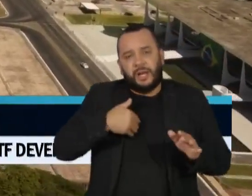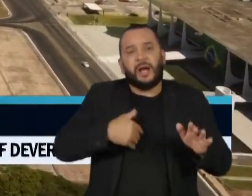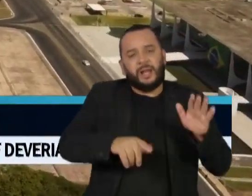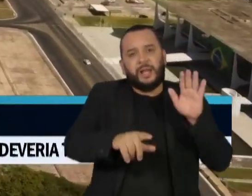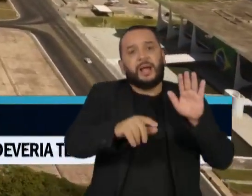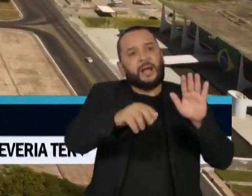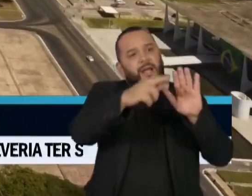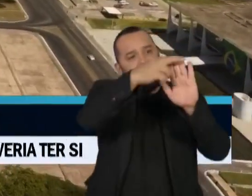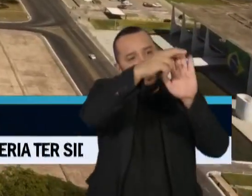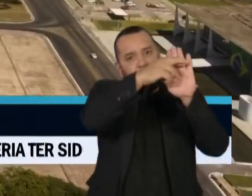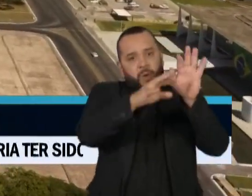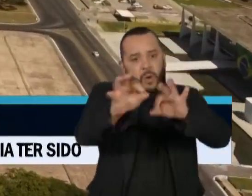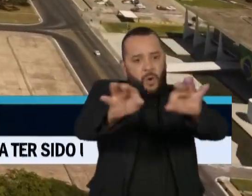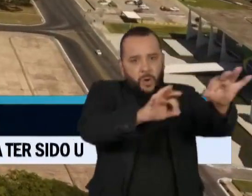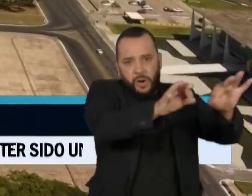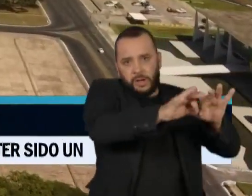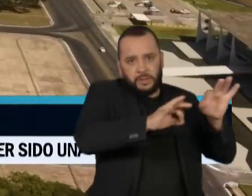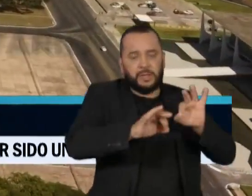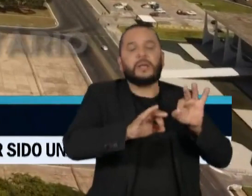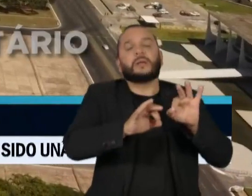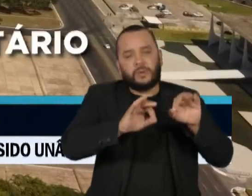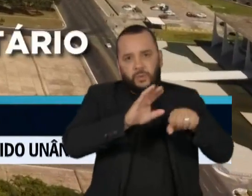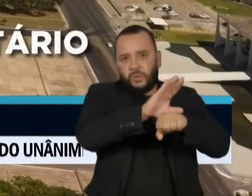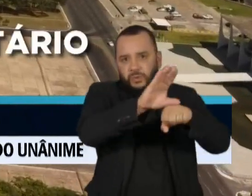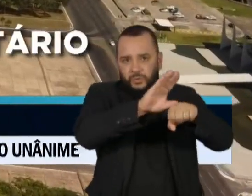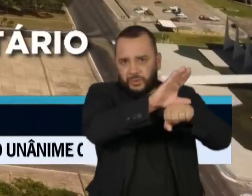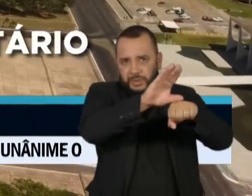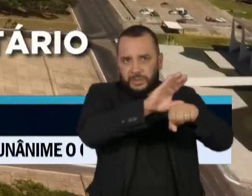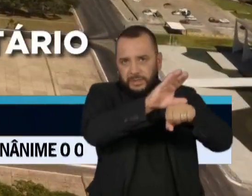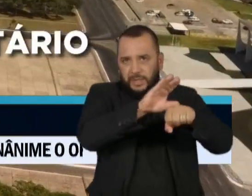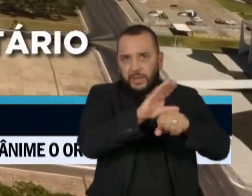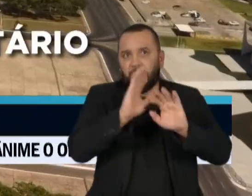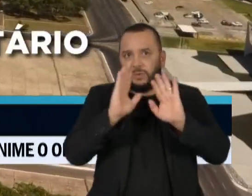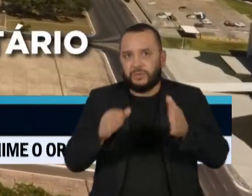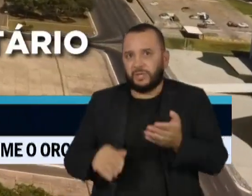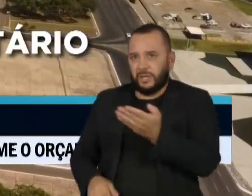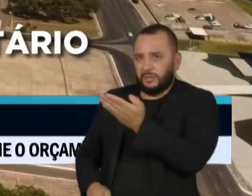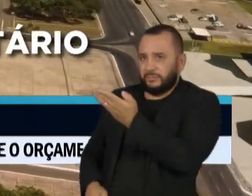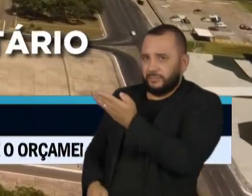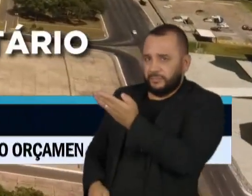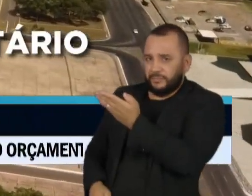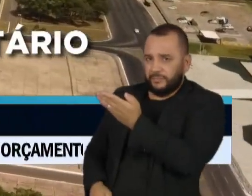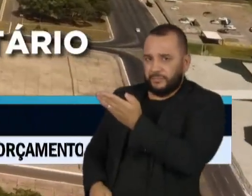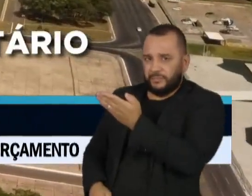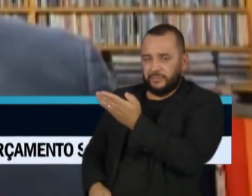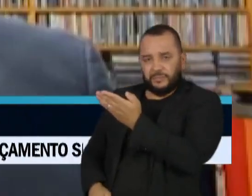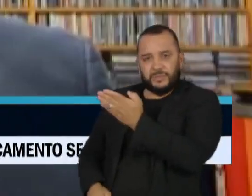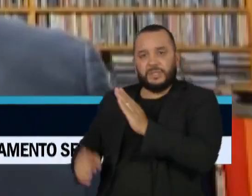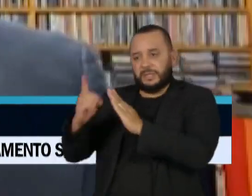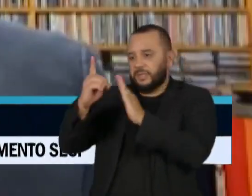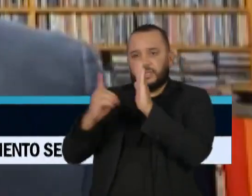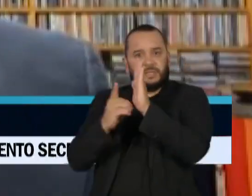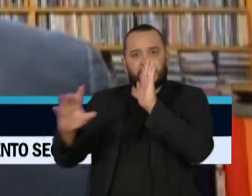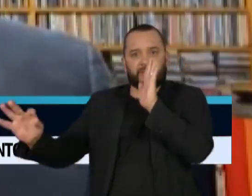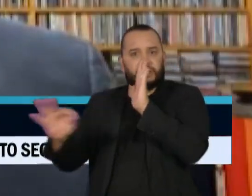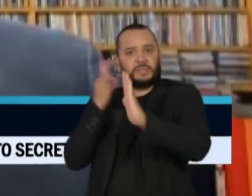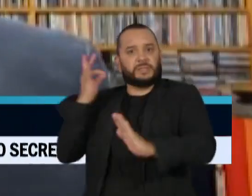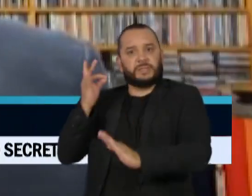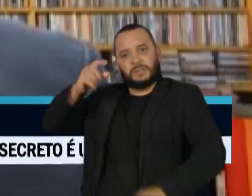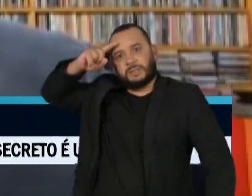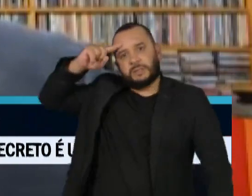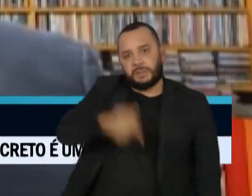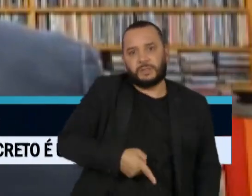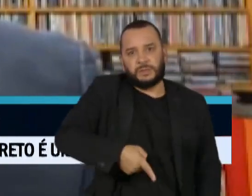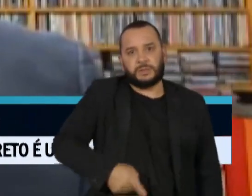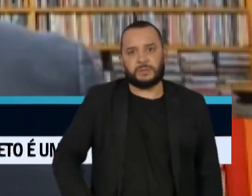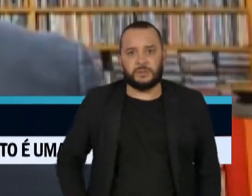brasileira, agindo no limite da legalidade, o chamado infralegalismo autoritário. O infralegalismo é